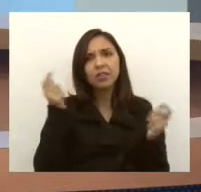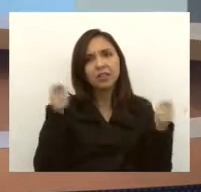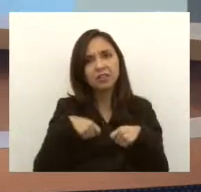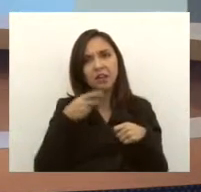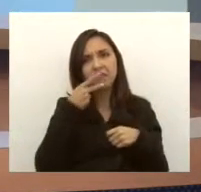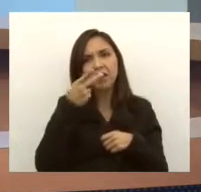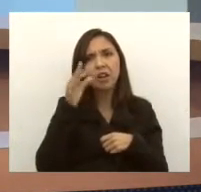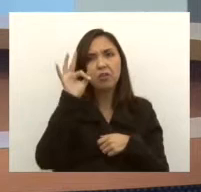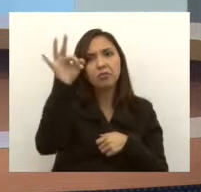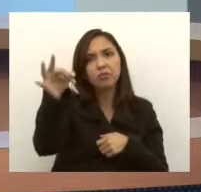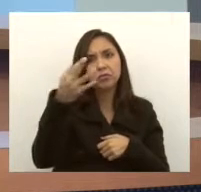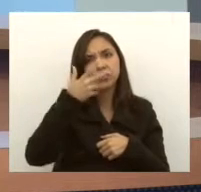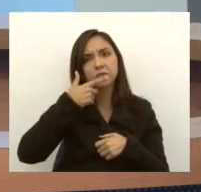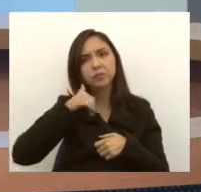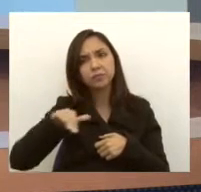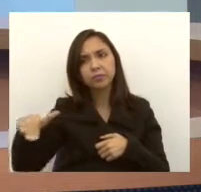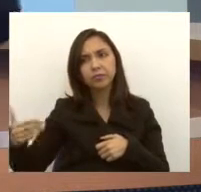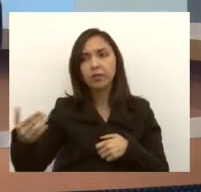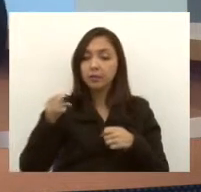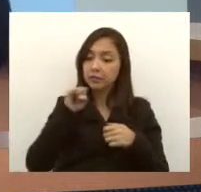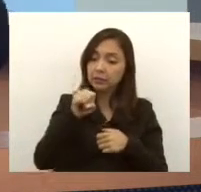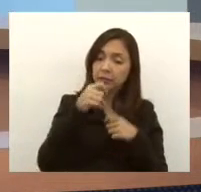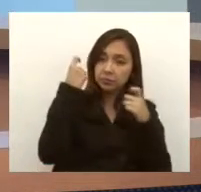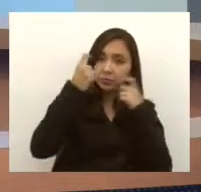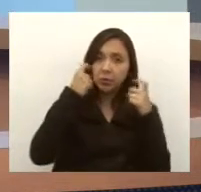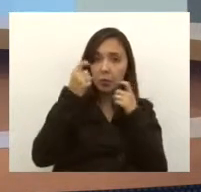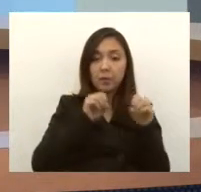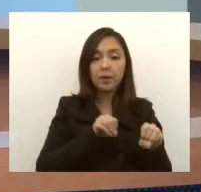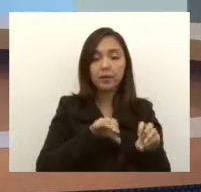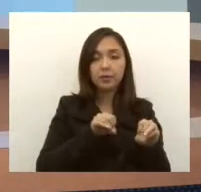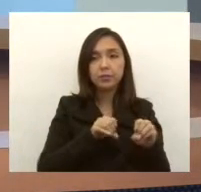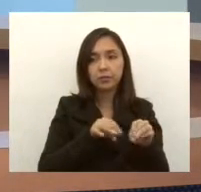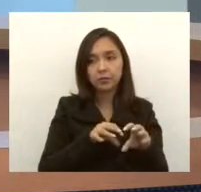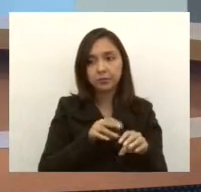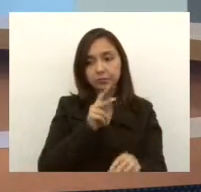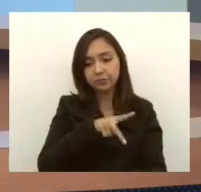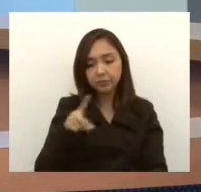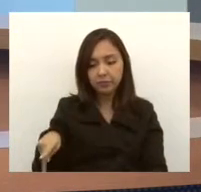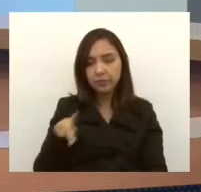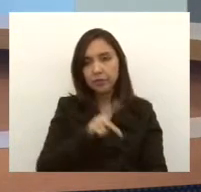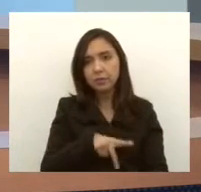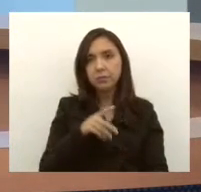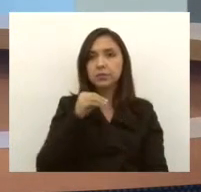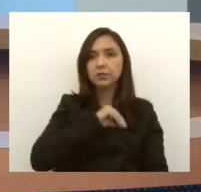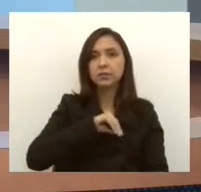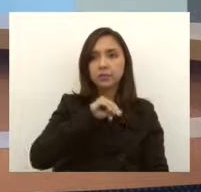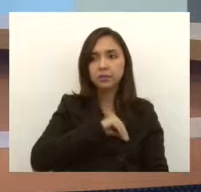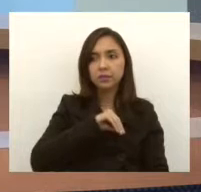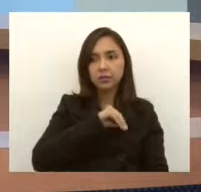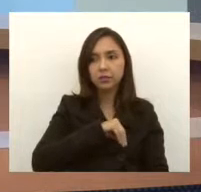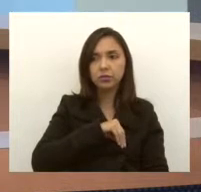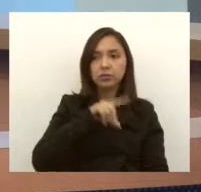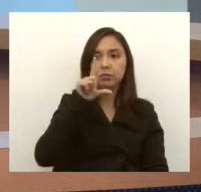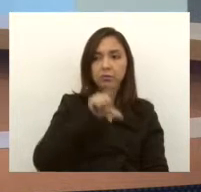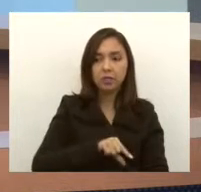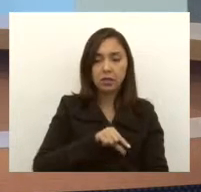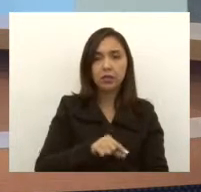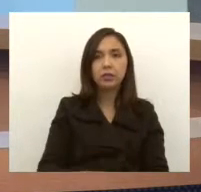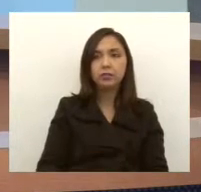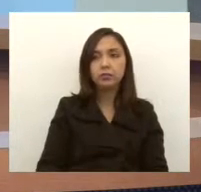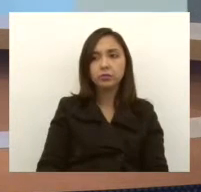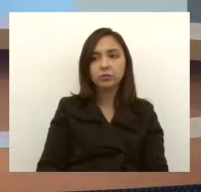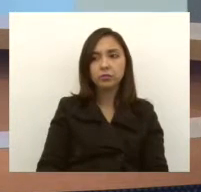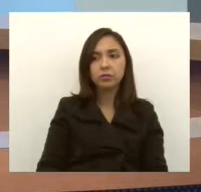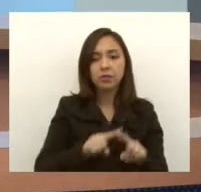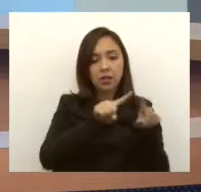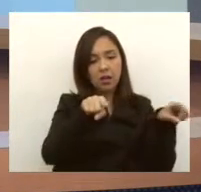futuro das nossas crianças sem se preocupar com a educação. Professores com salários baixos,